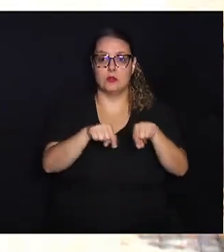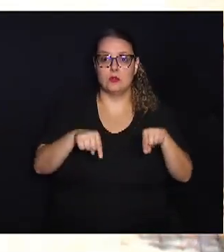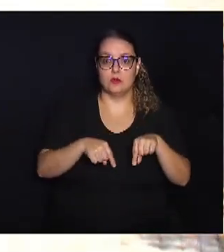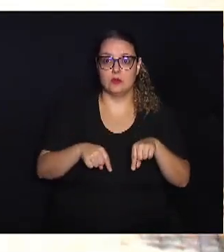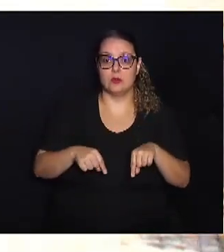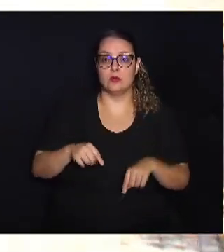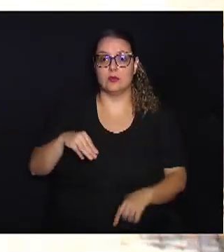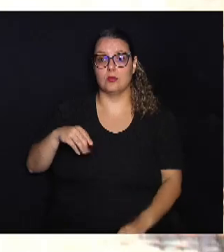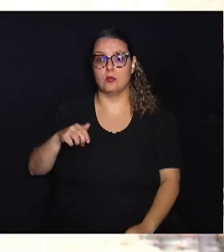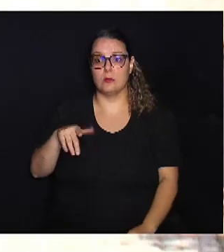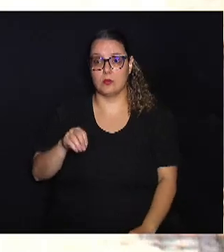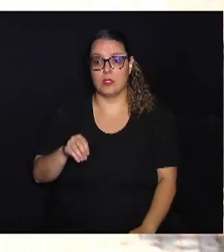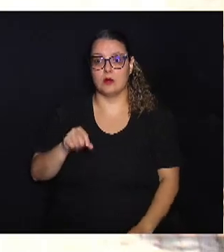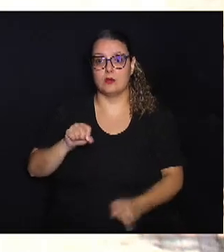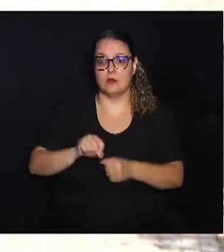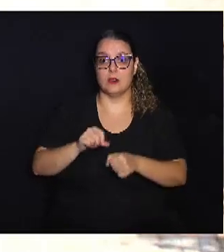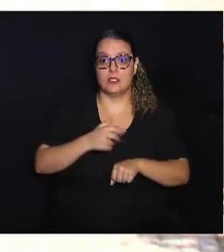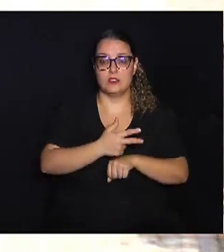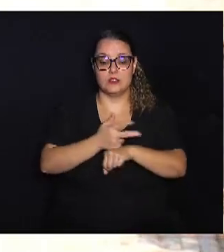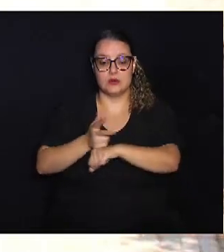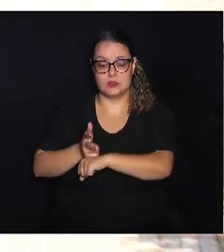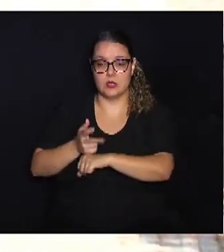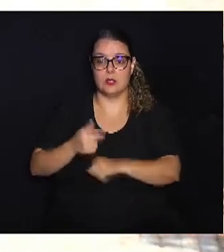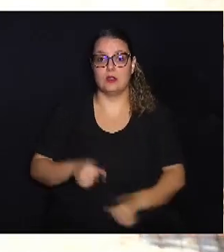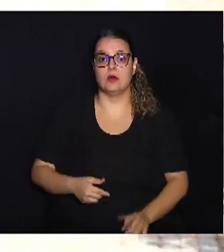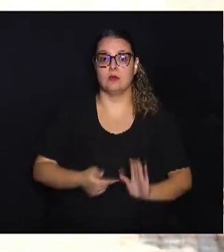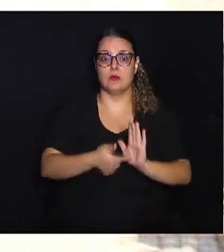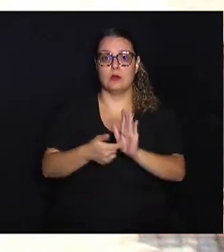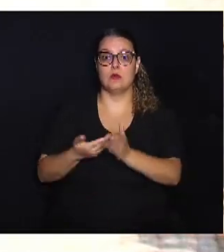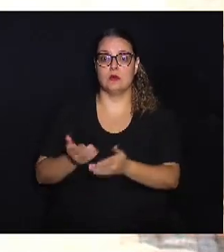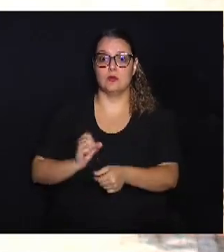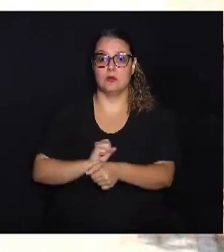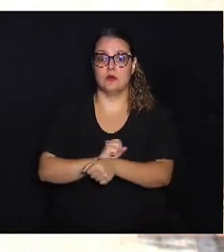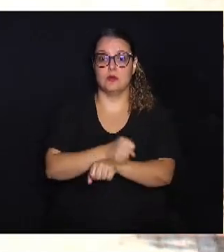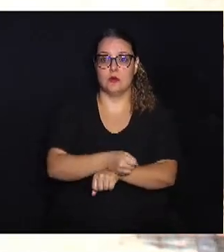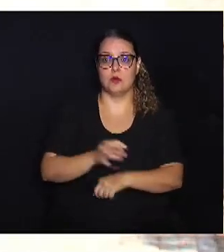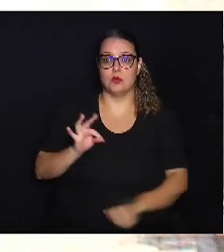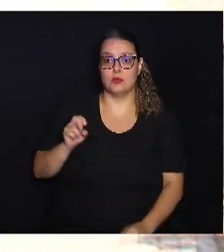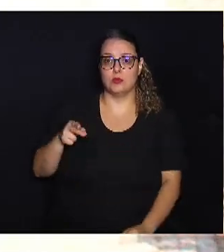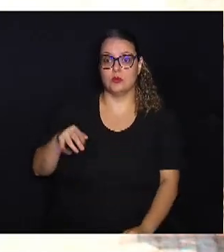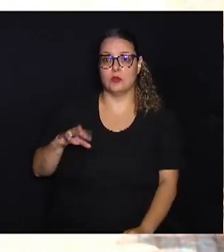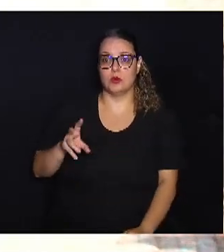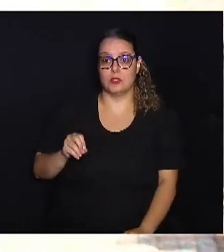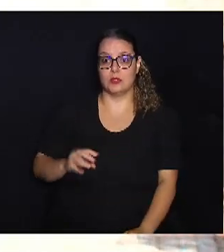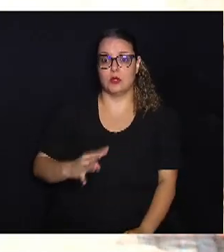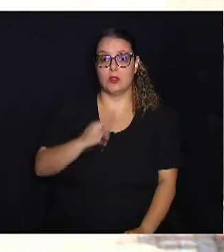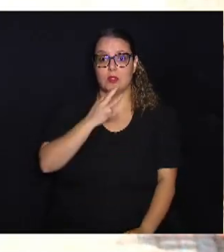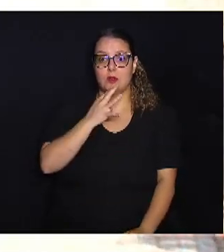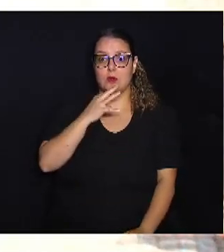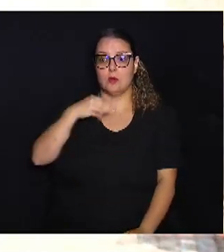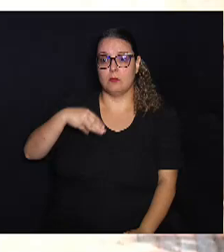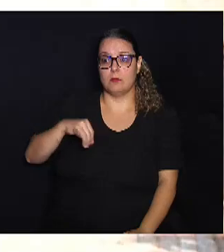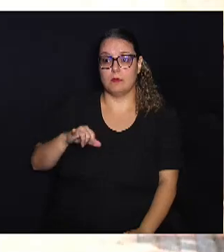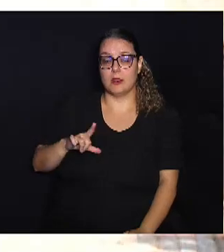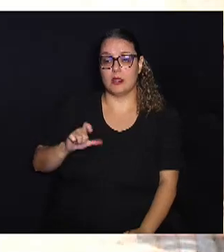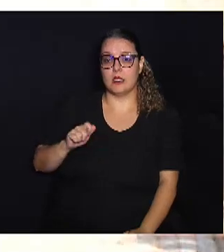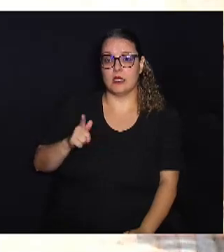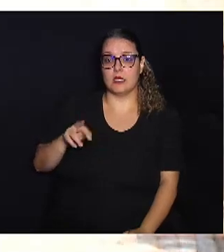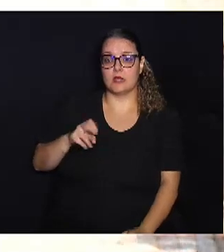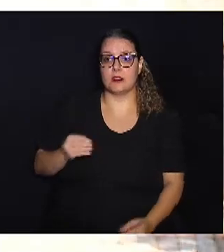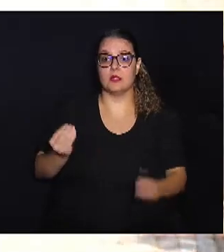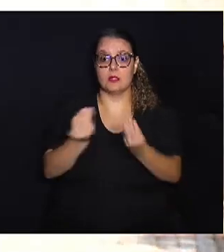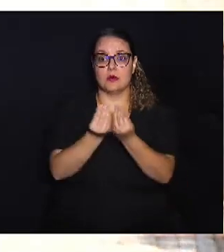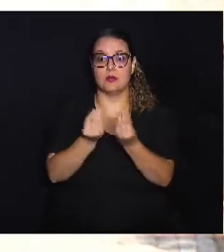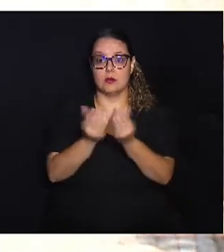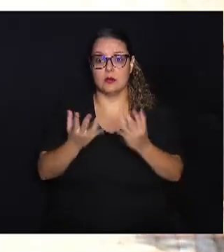fez imagens e a gente mostra para você é do escravo Toninho, conhecido como Milagreiro, personagem da lenda do Boi